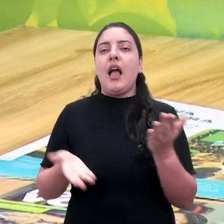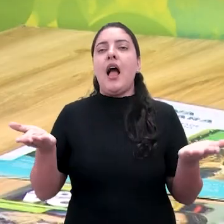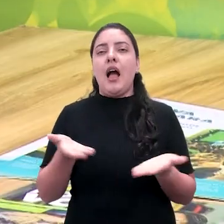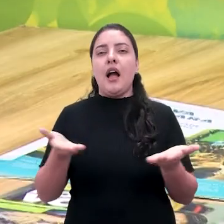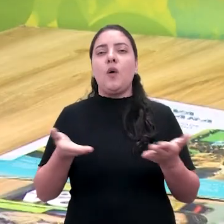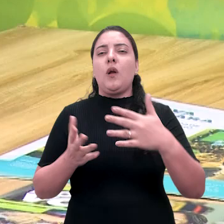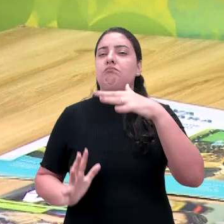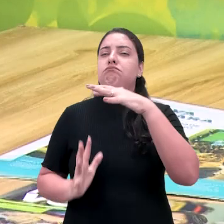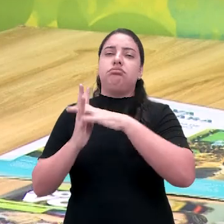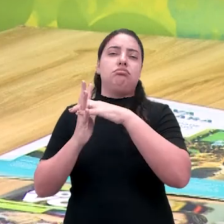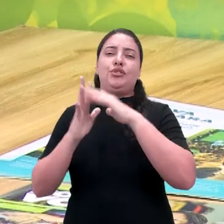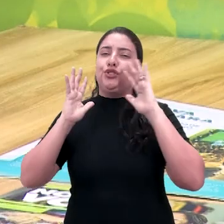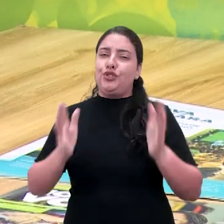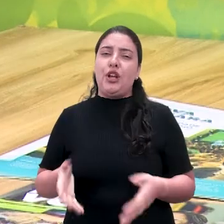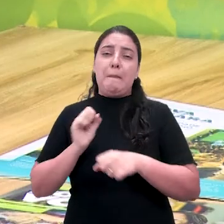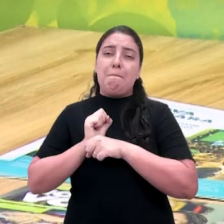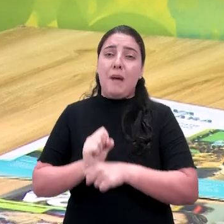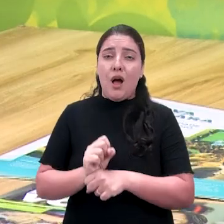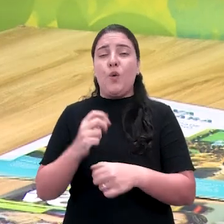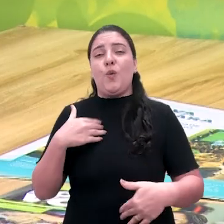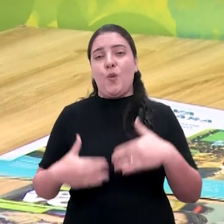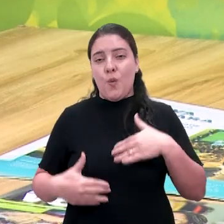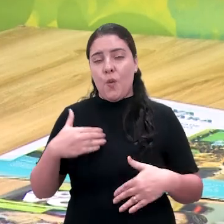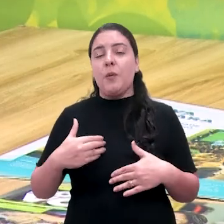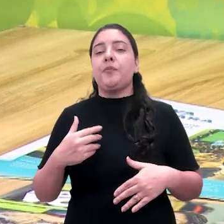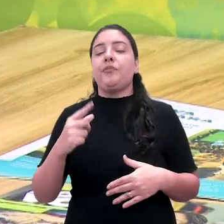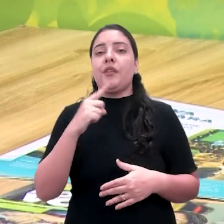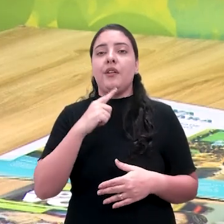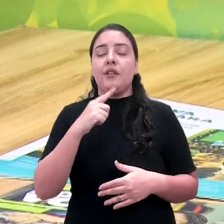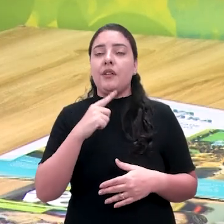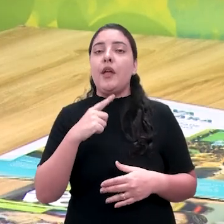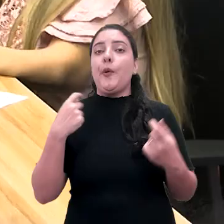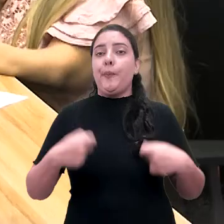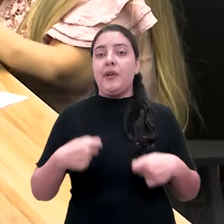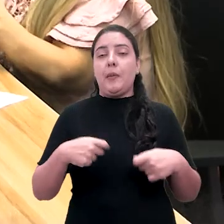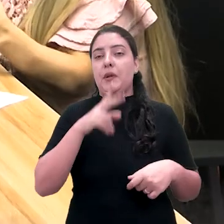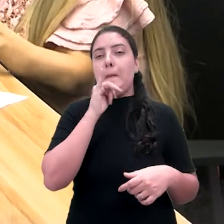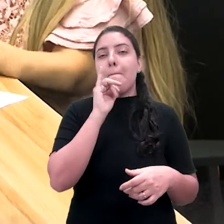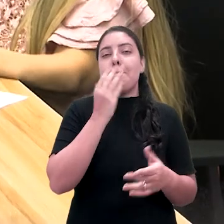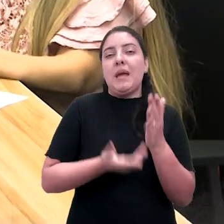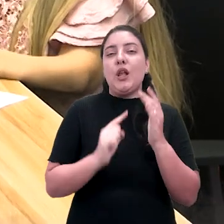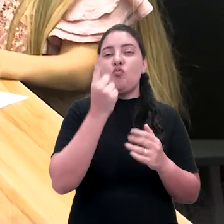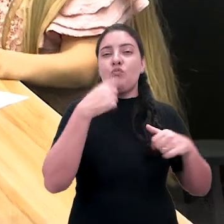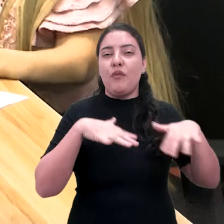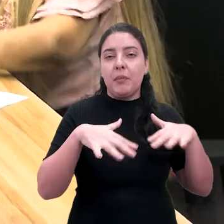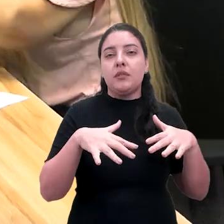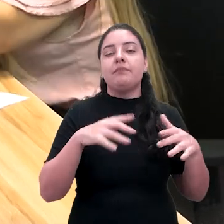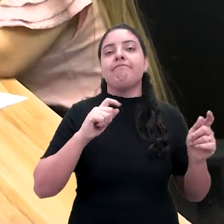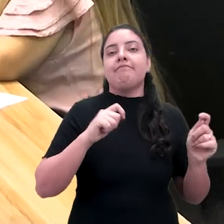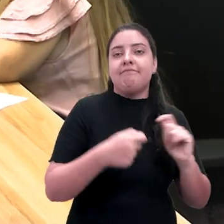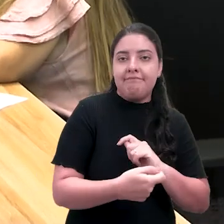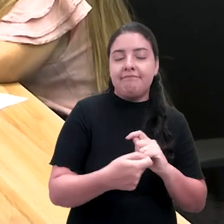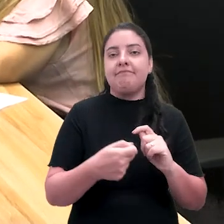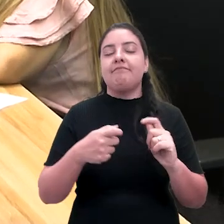no pico, né, assim. Mas a cada perda de movimento que eu ia tendo, eu tinha que me adaptar Um novo jeito. e aprender a fazer